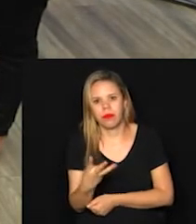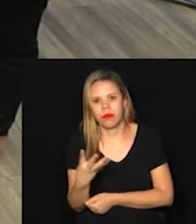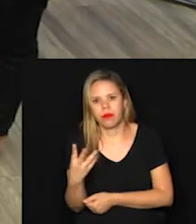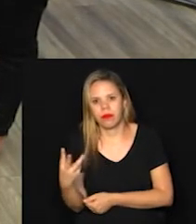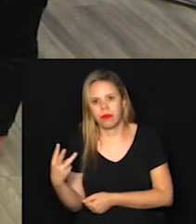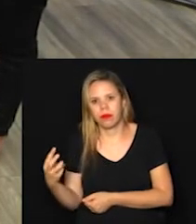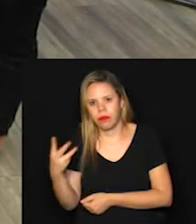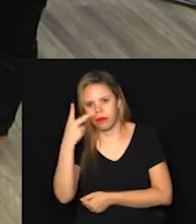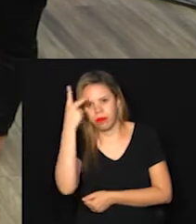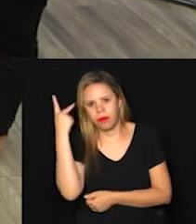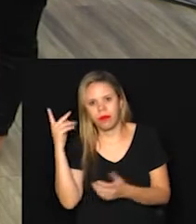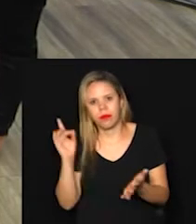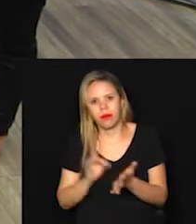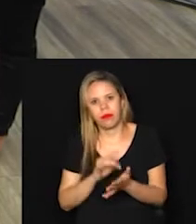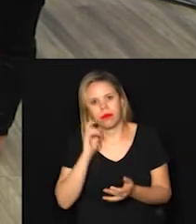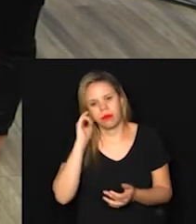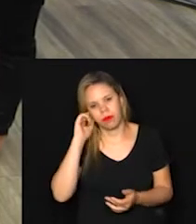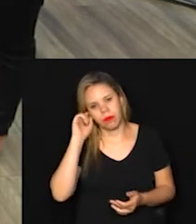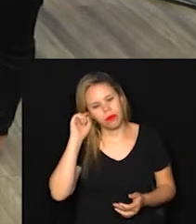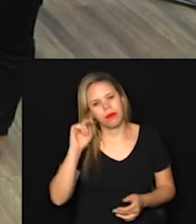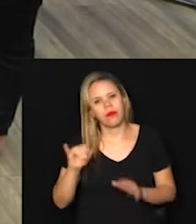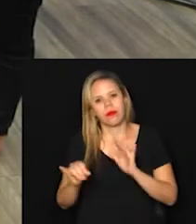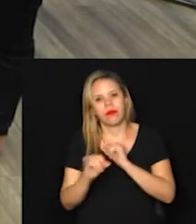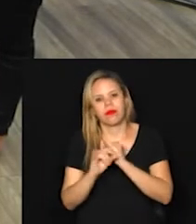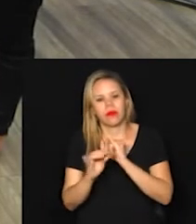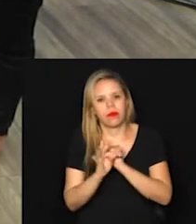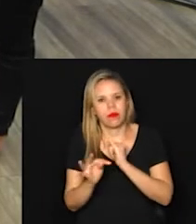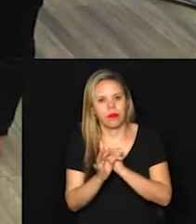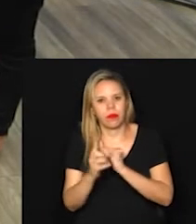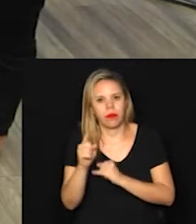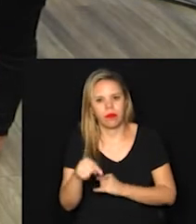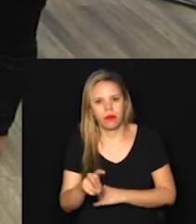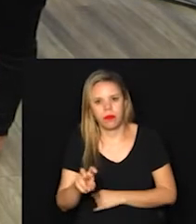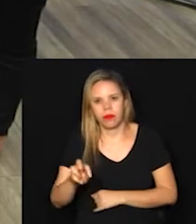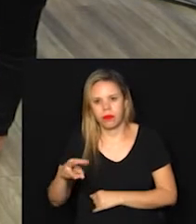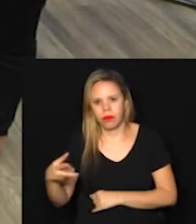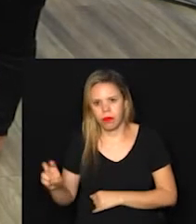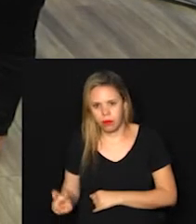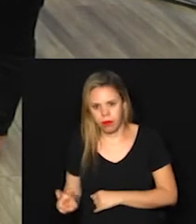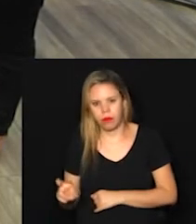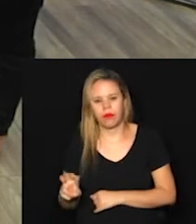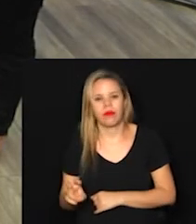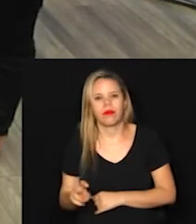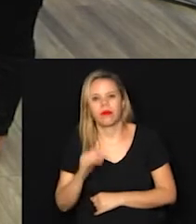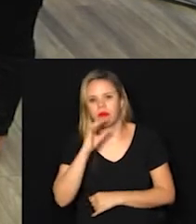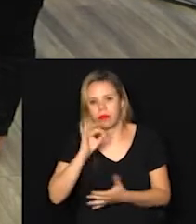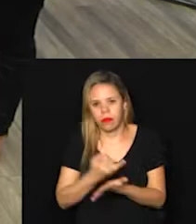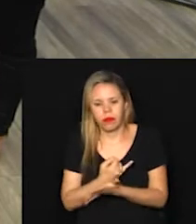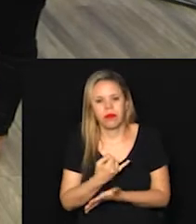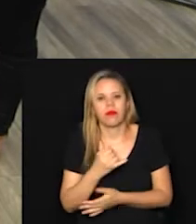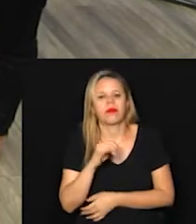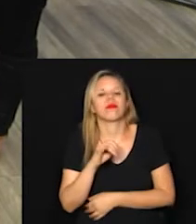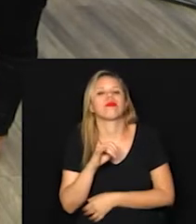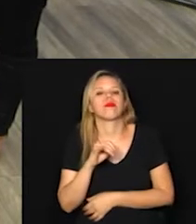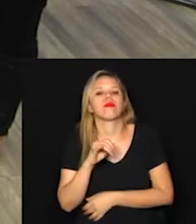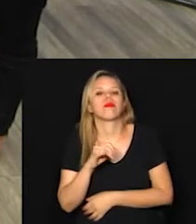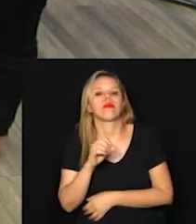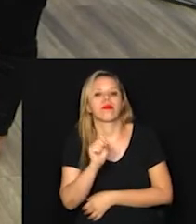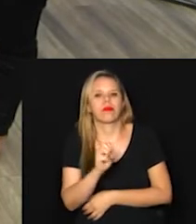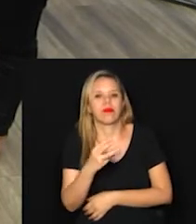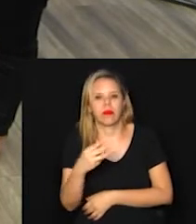6.443 casos confirmados. Itatiba, 1.535. Jaguariúna,